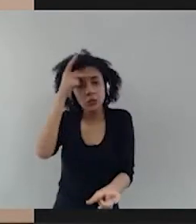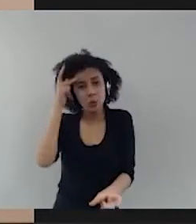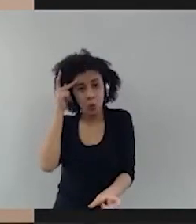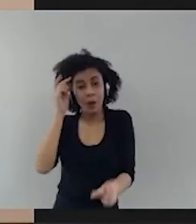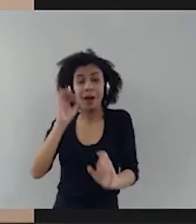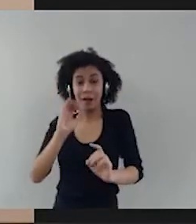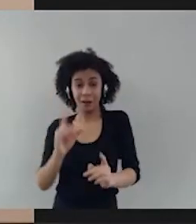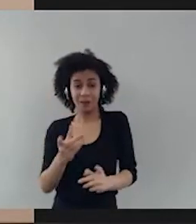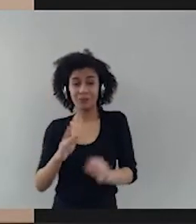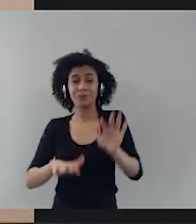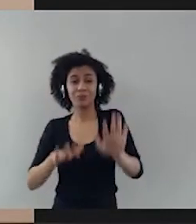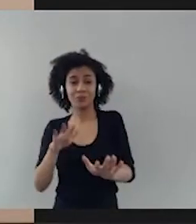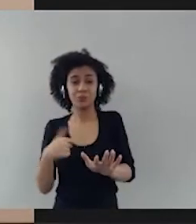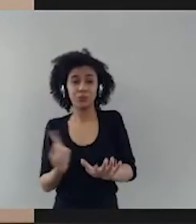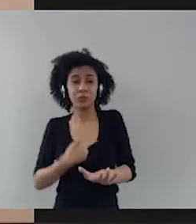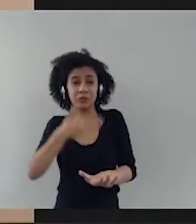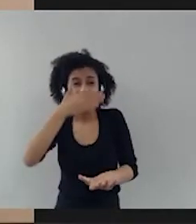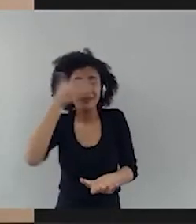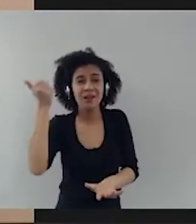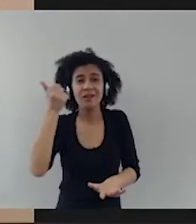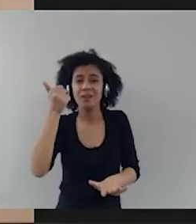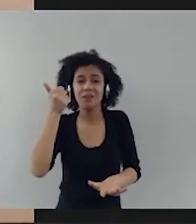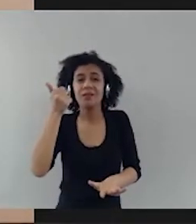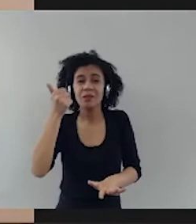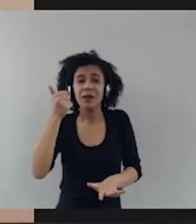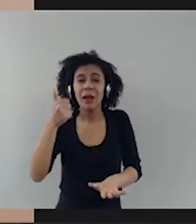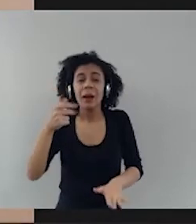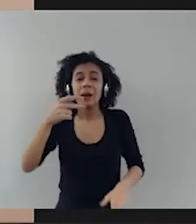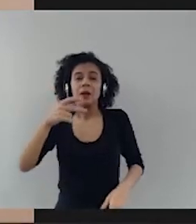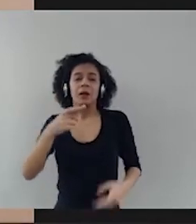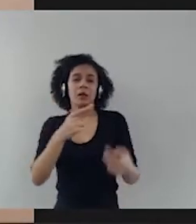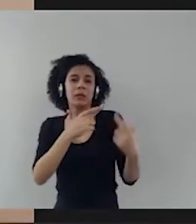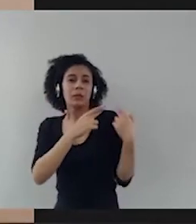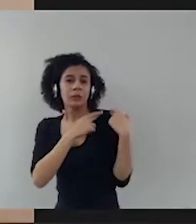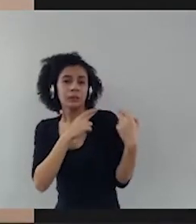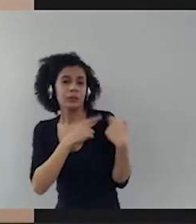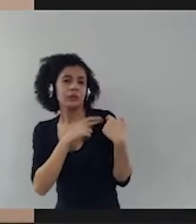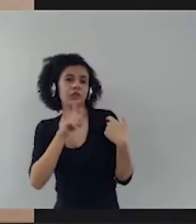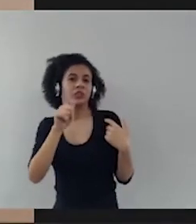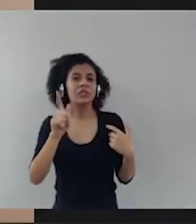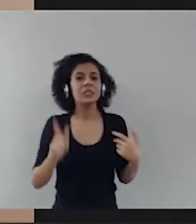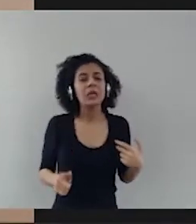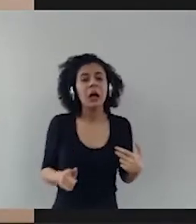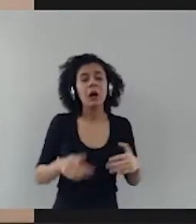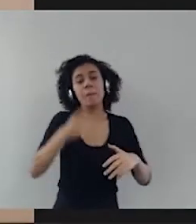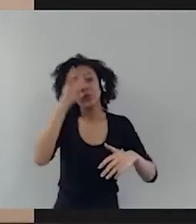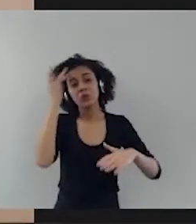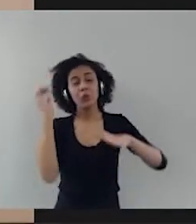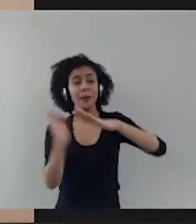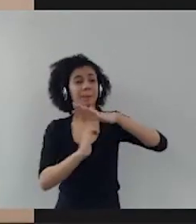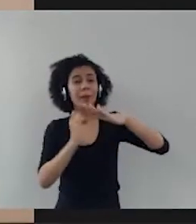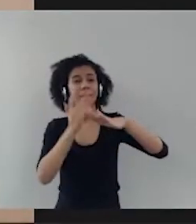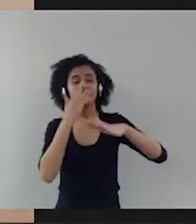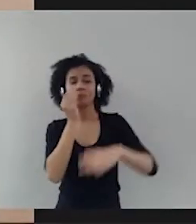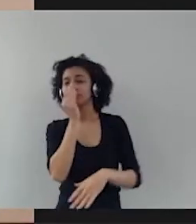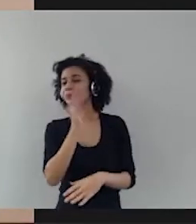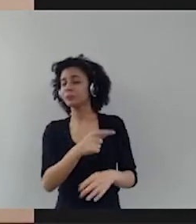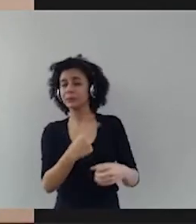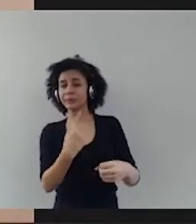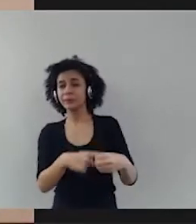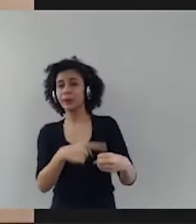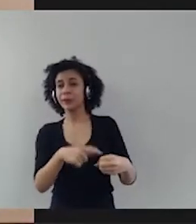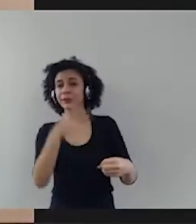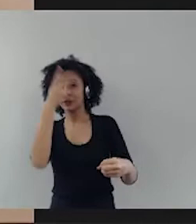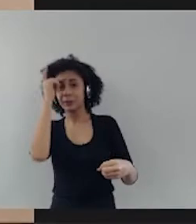nos esqueçamos disso, por mais que nossos gestores e alguns empreendedores esqueçam que a cidade existe